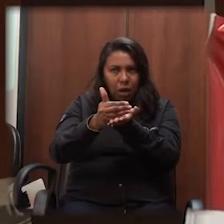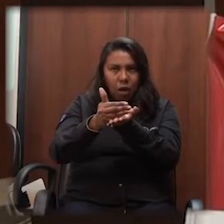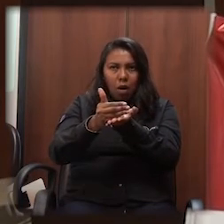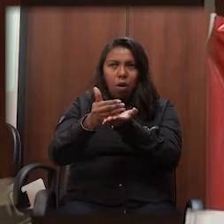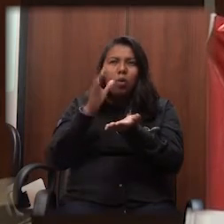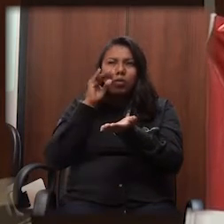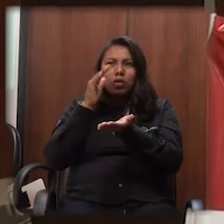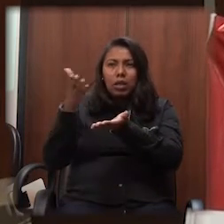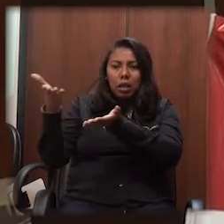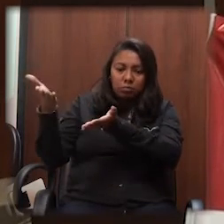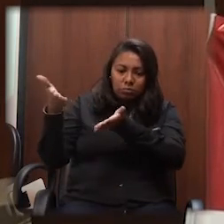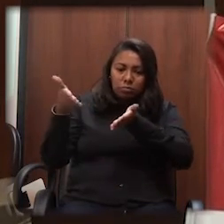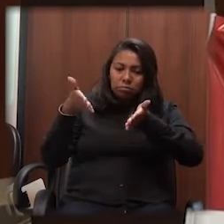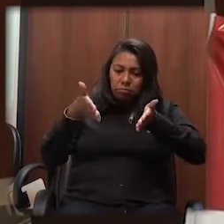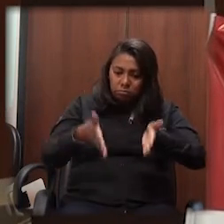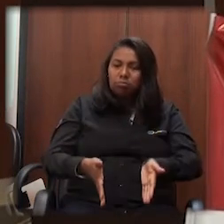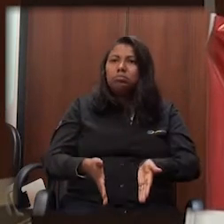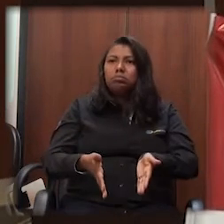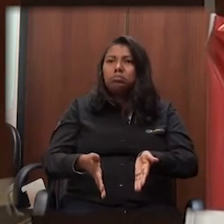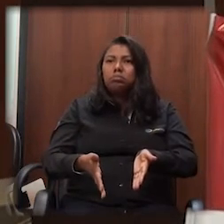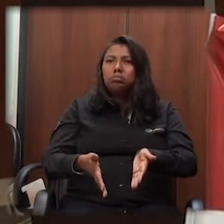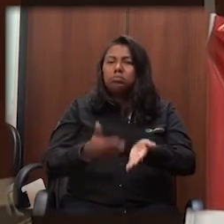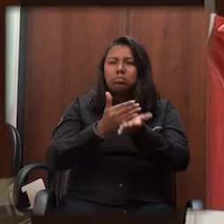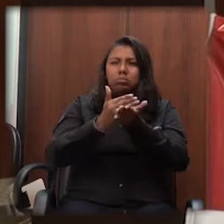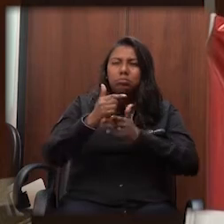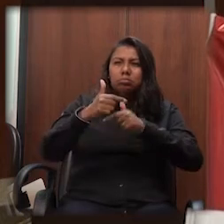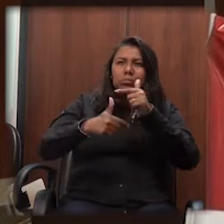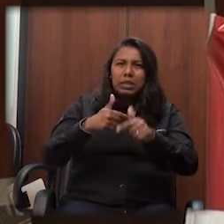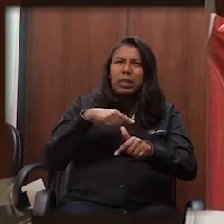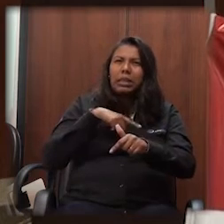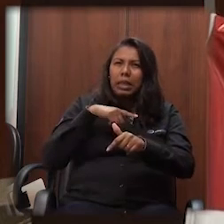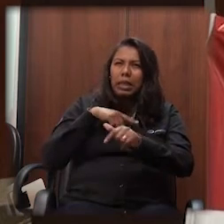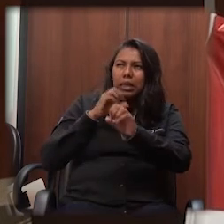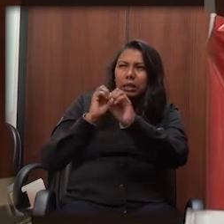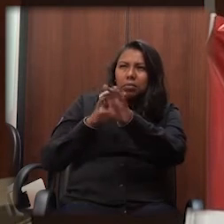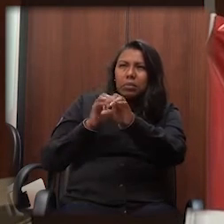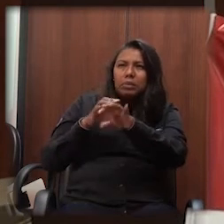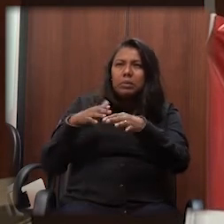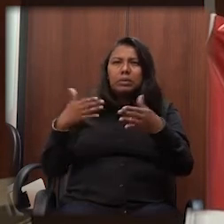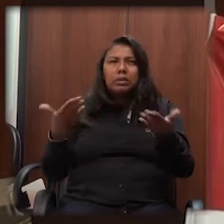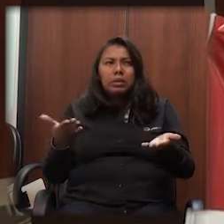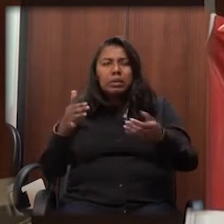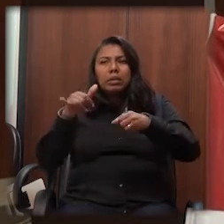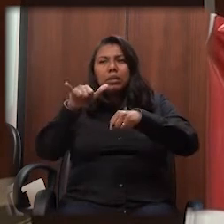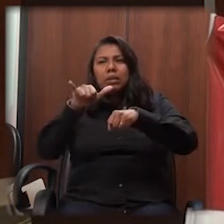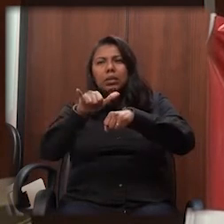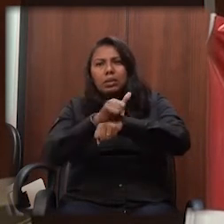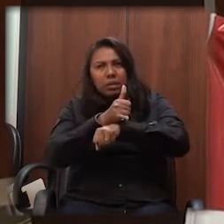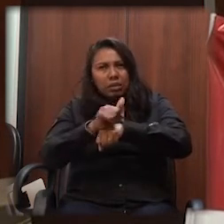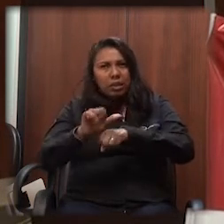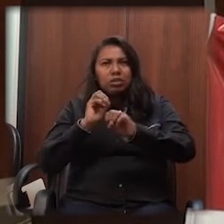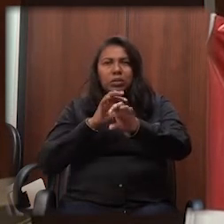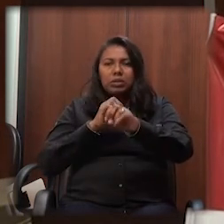cheguem na instituição e que tenham ali um momento de uma formação, ou enfim, de alguma estratégia de